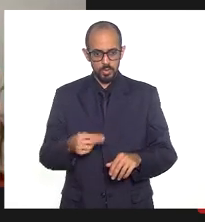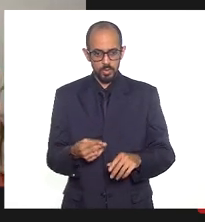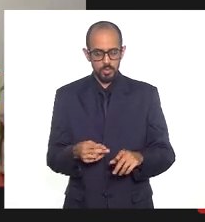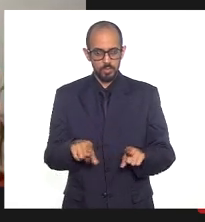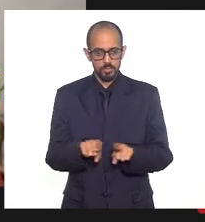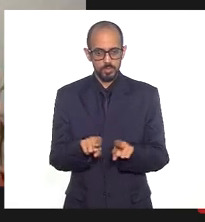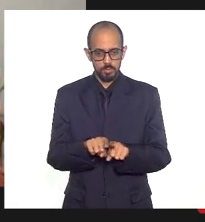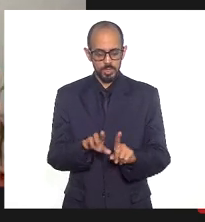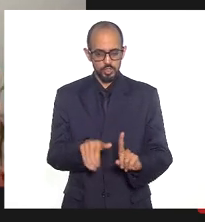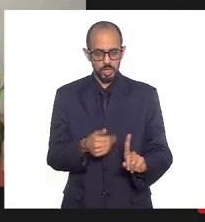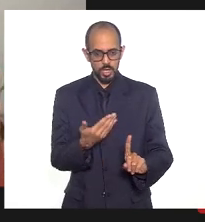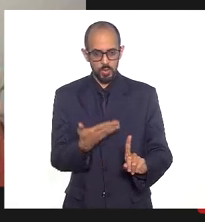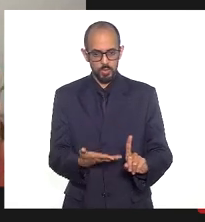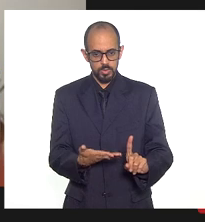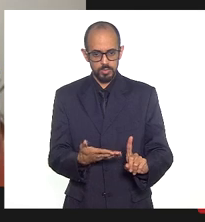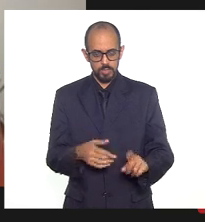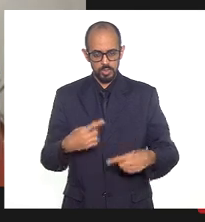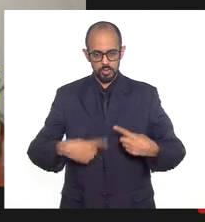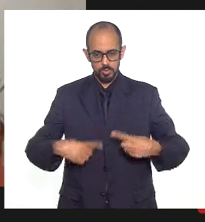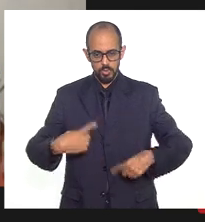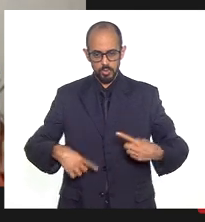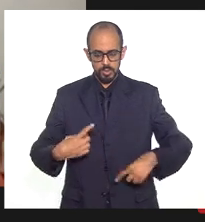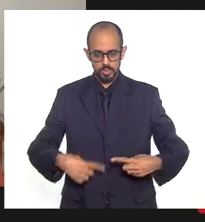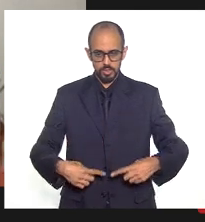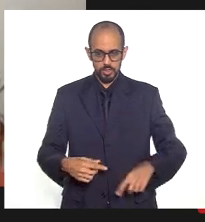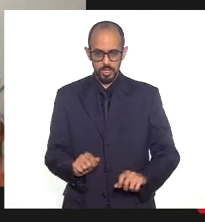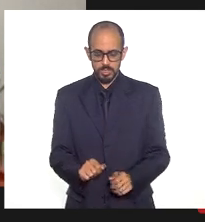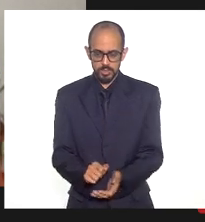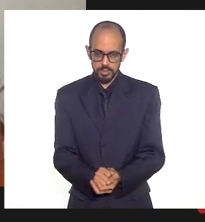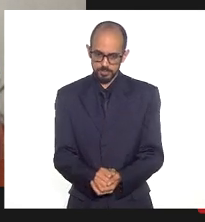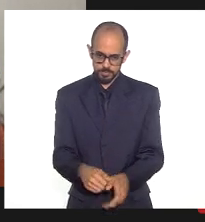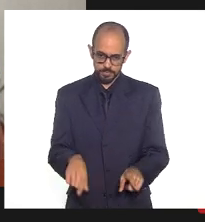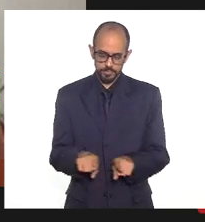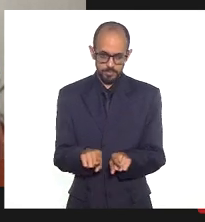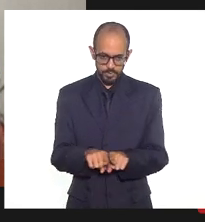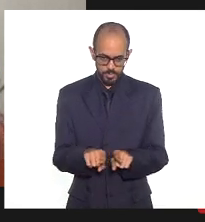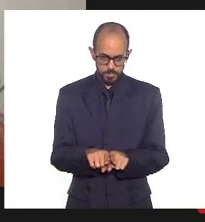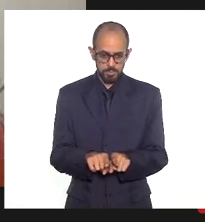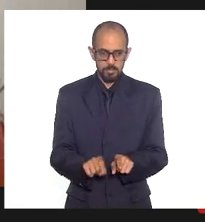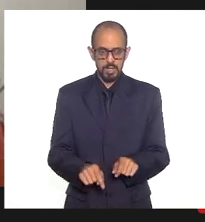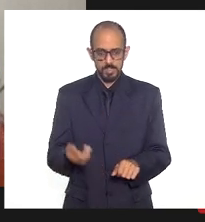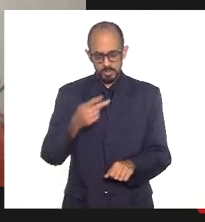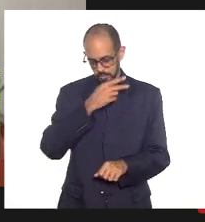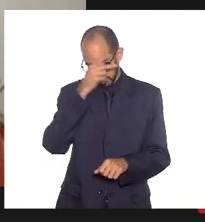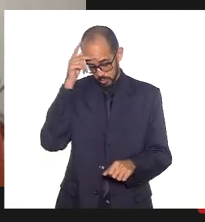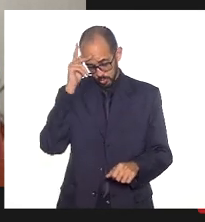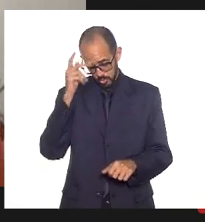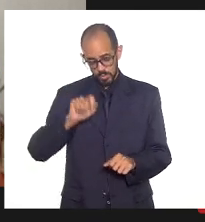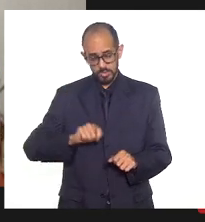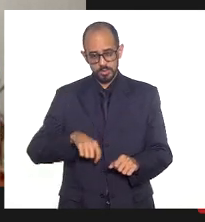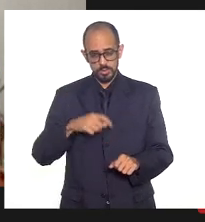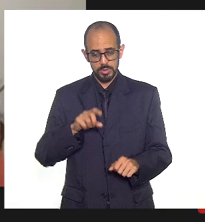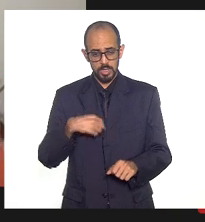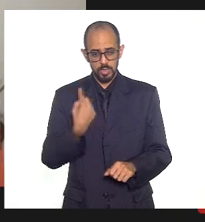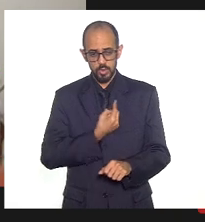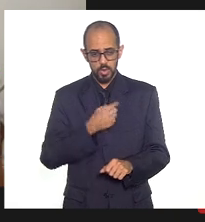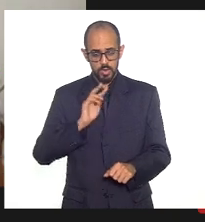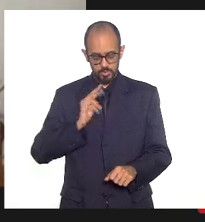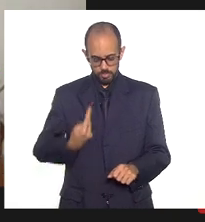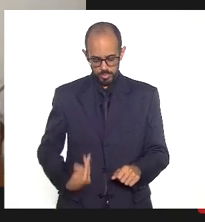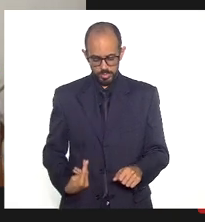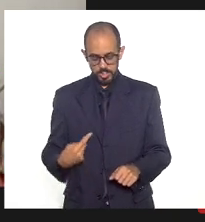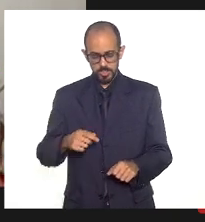de reconhecimento de política, enquanto também inerente dos sujeitos, inerente da nossa humanidade. Então, nesse